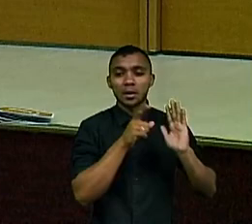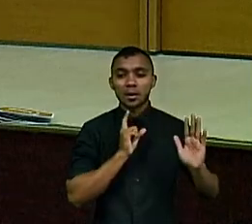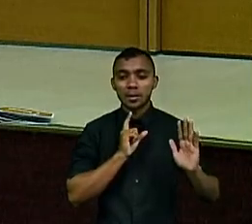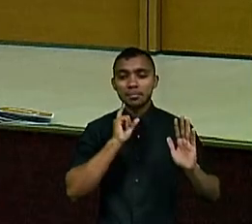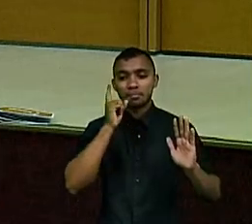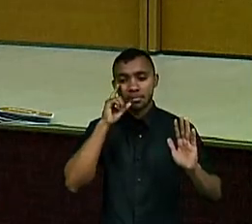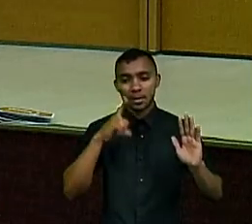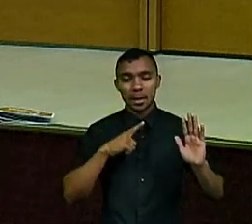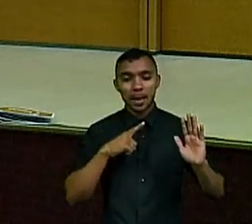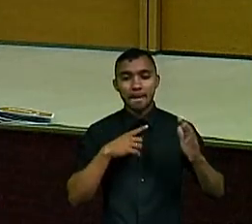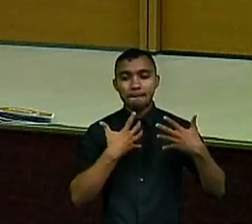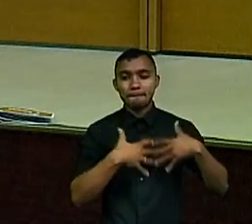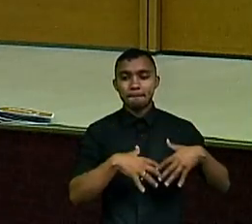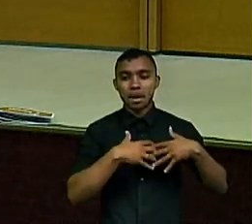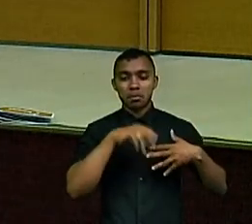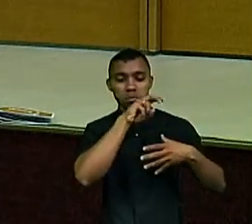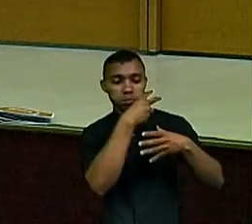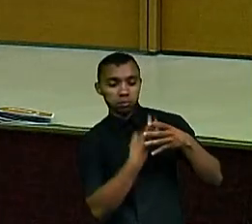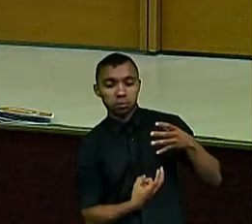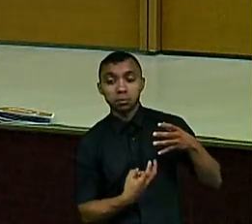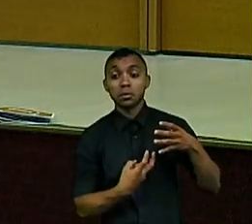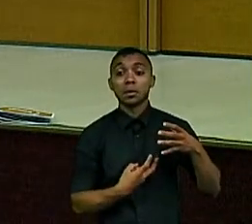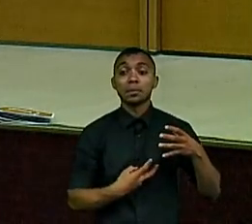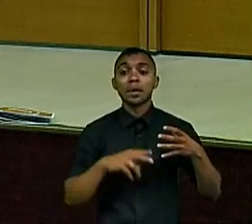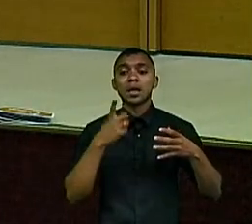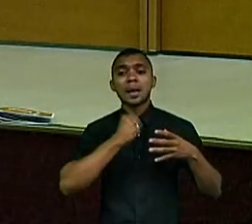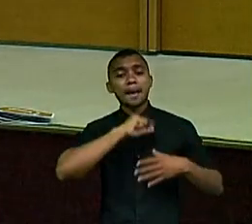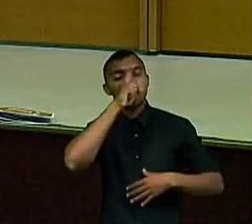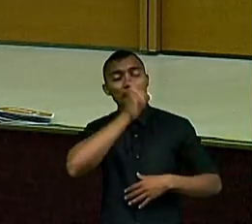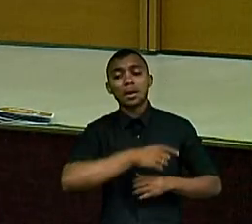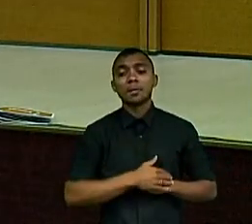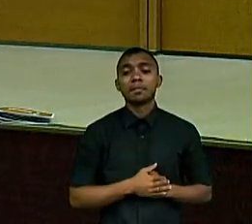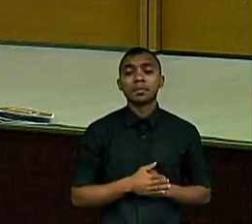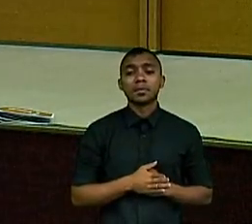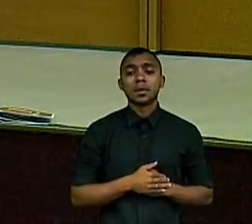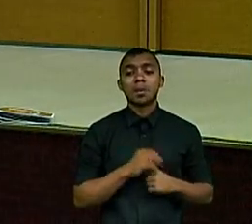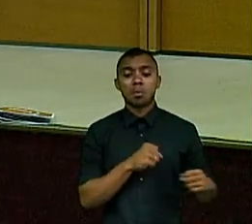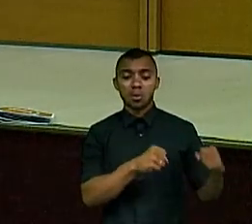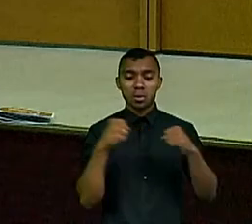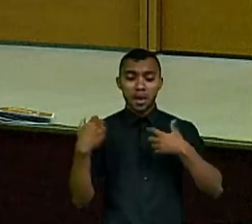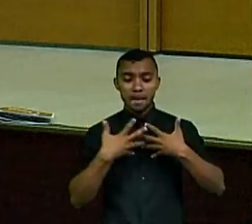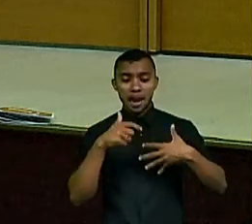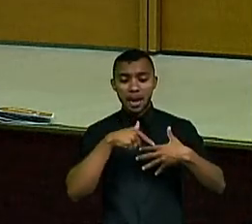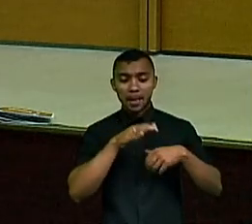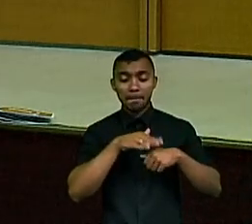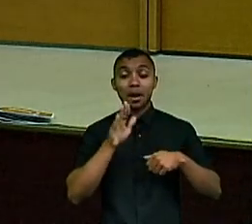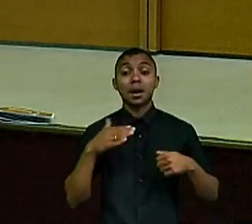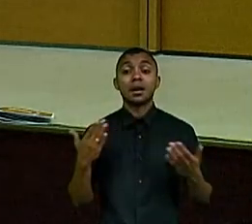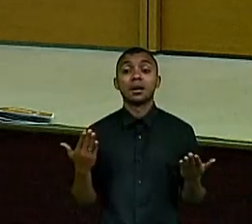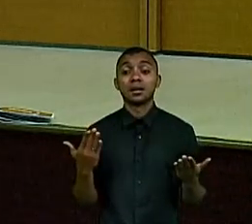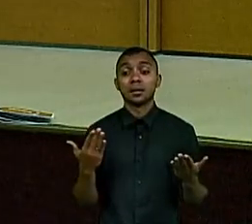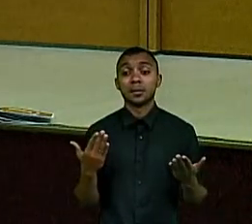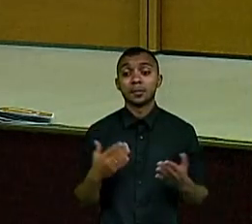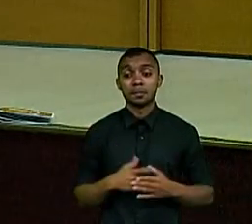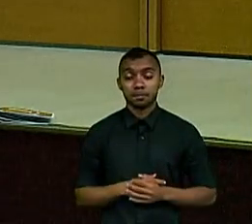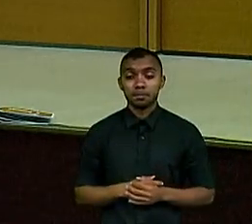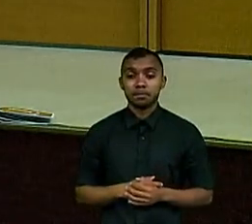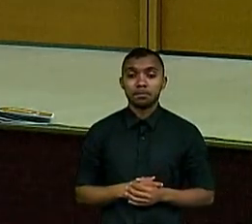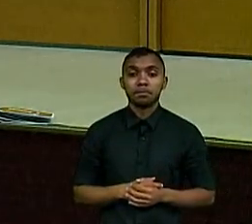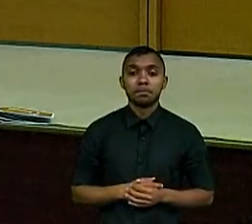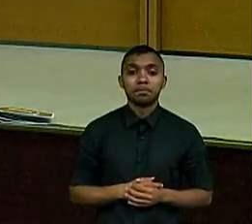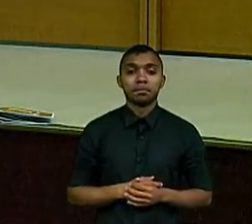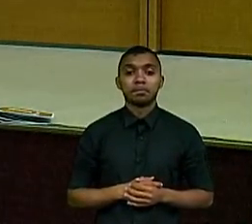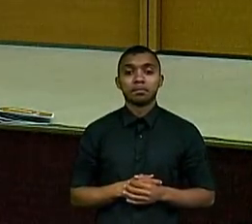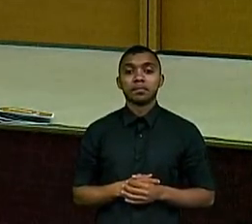tem uma questão de quem que está dominando quem as máquinas estão engolindo homem e sociologicamente falando gente a Revolução